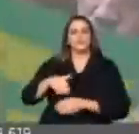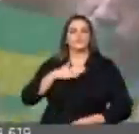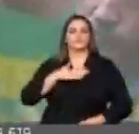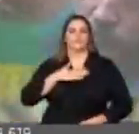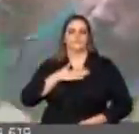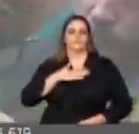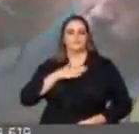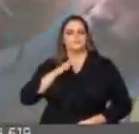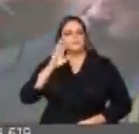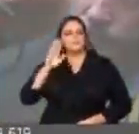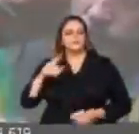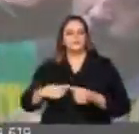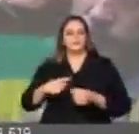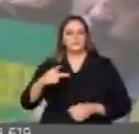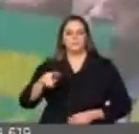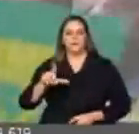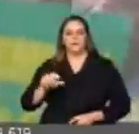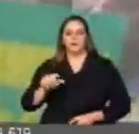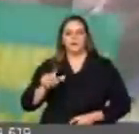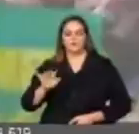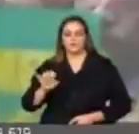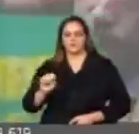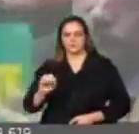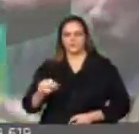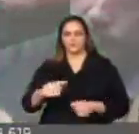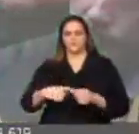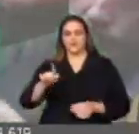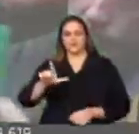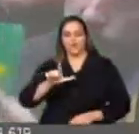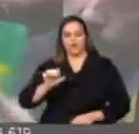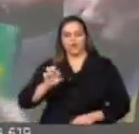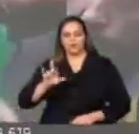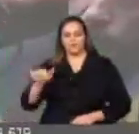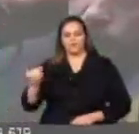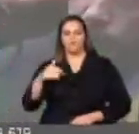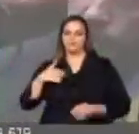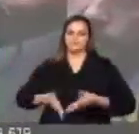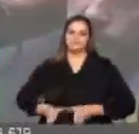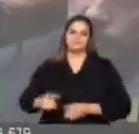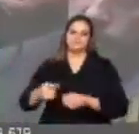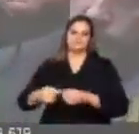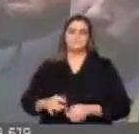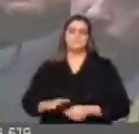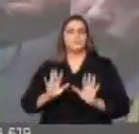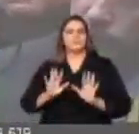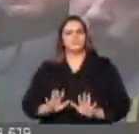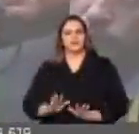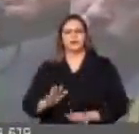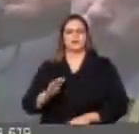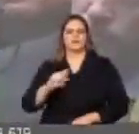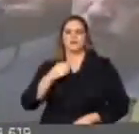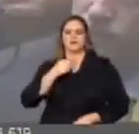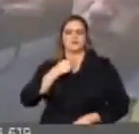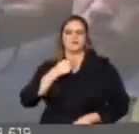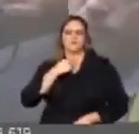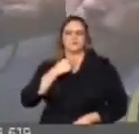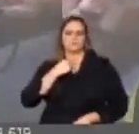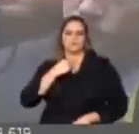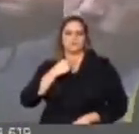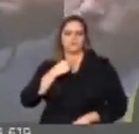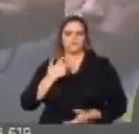especial de Paulo Afonso e de Glória, minha cidade natal. mas eu não posso descumprir